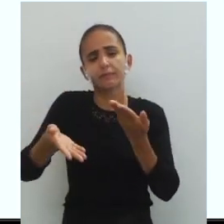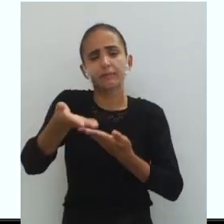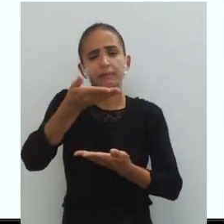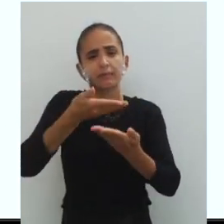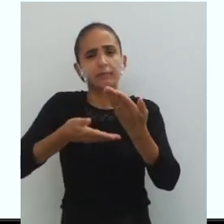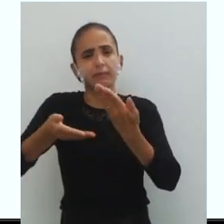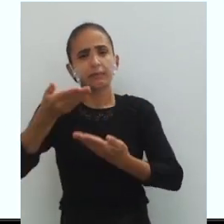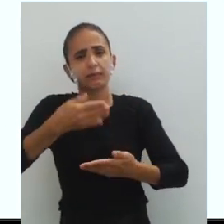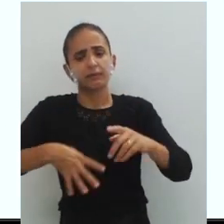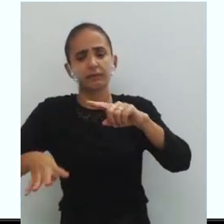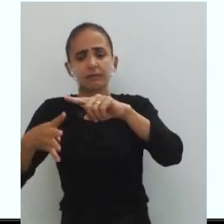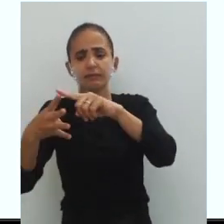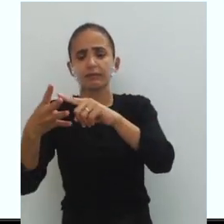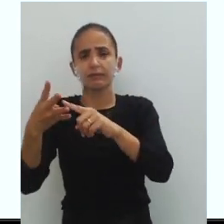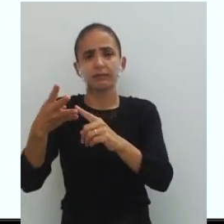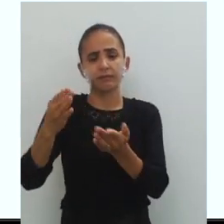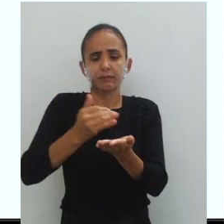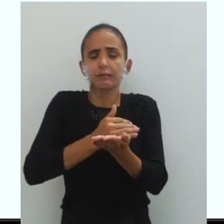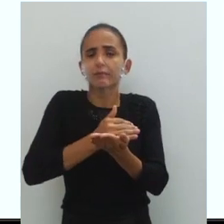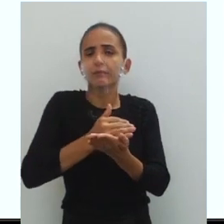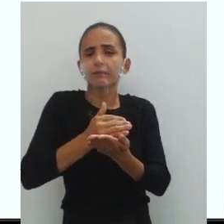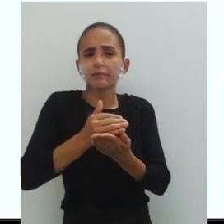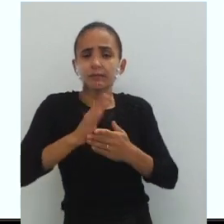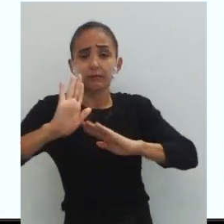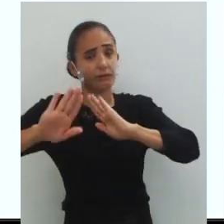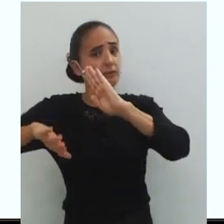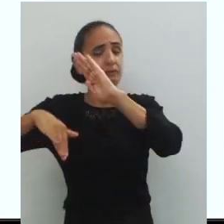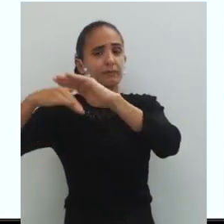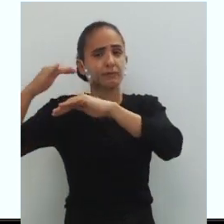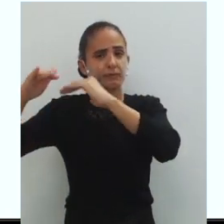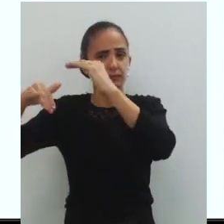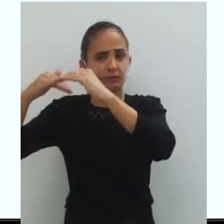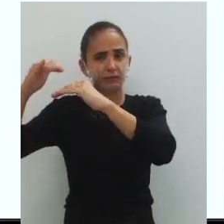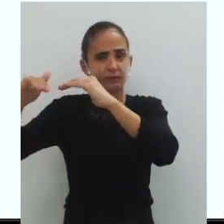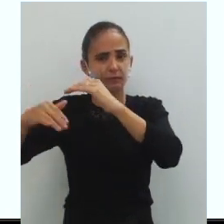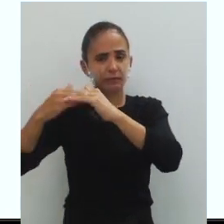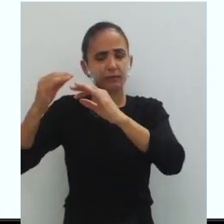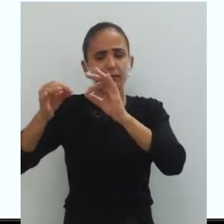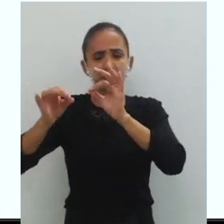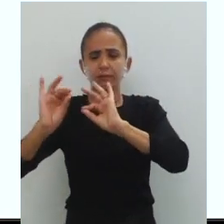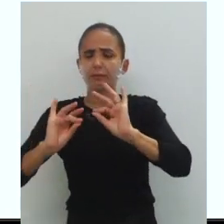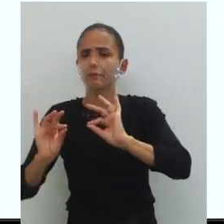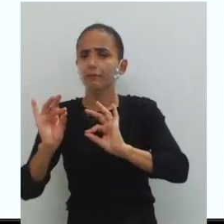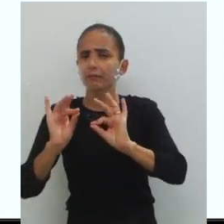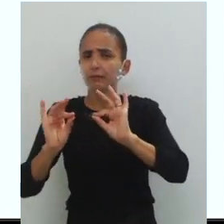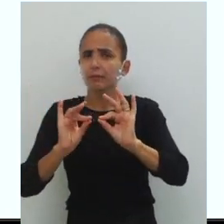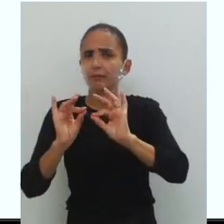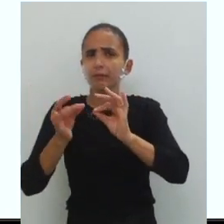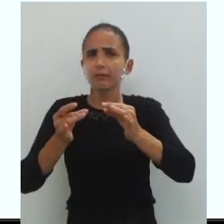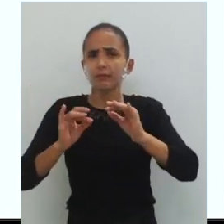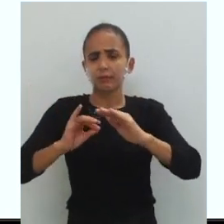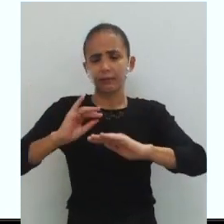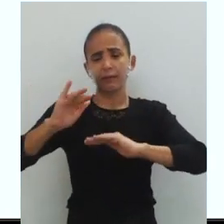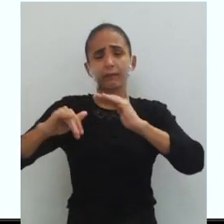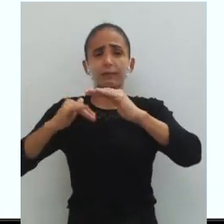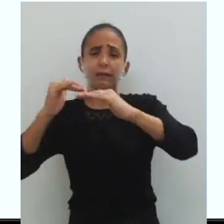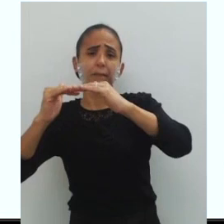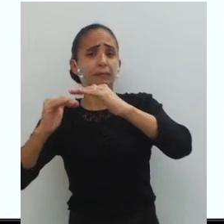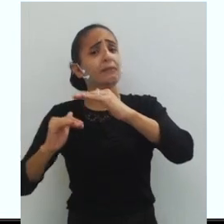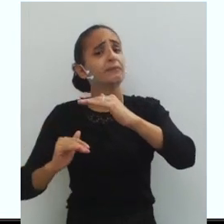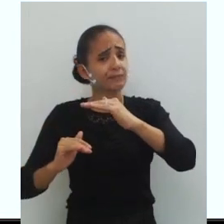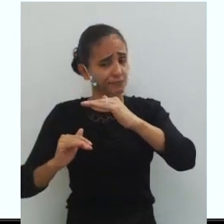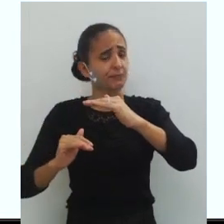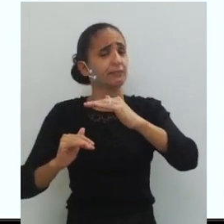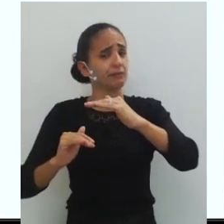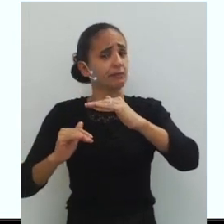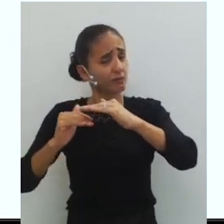envolver 4 estágios: introdução, crescimento, maturação e declínio.